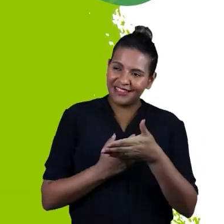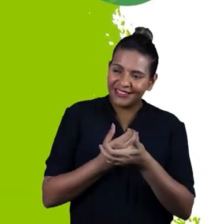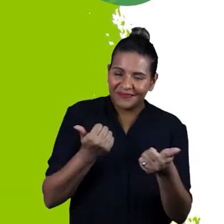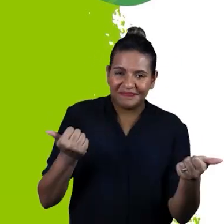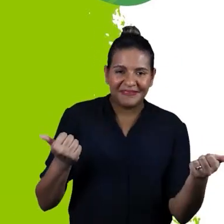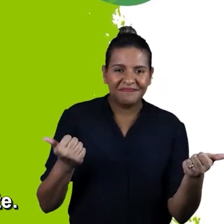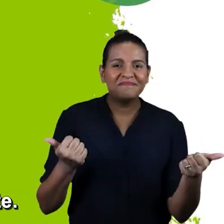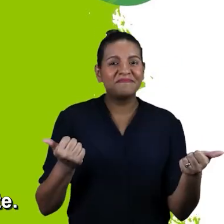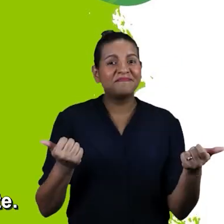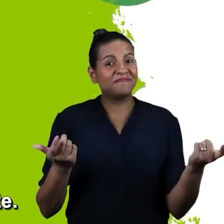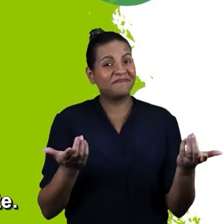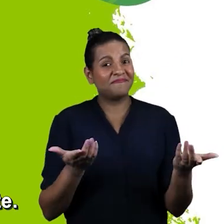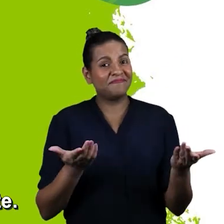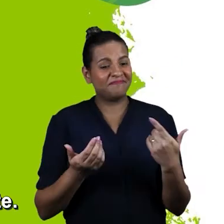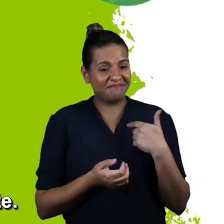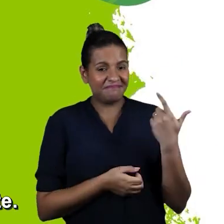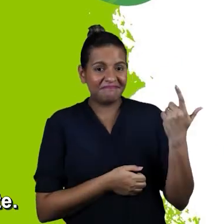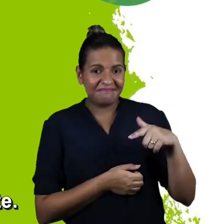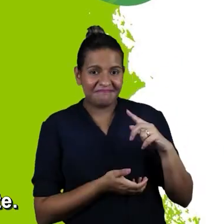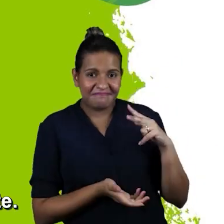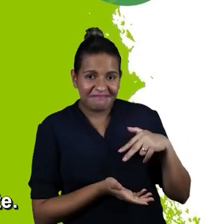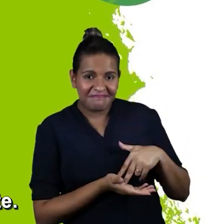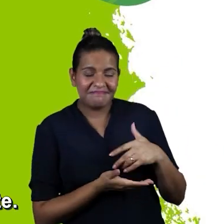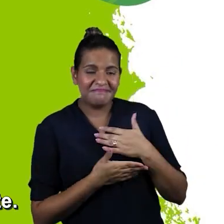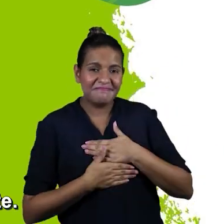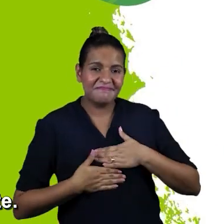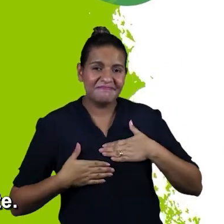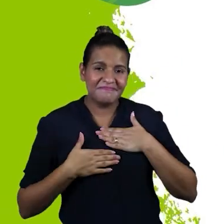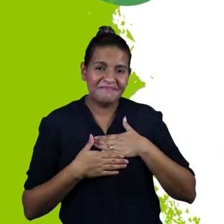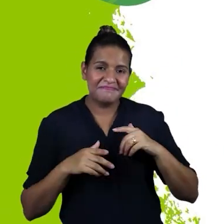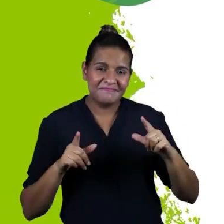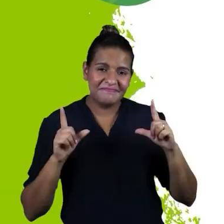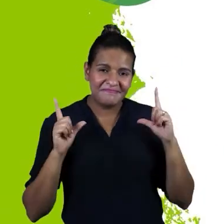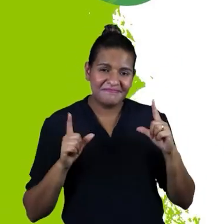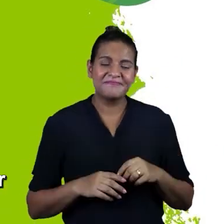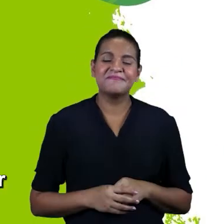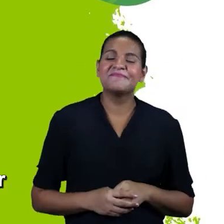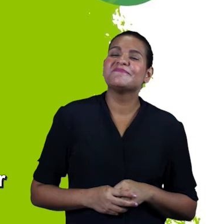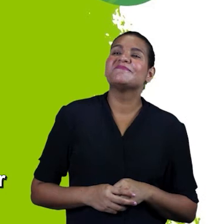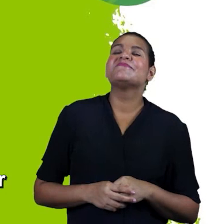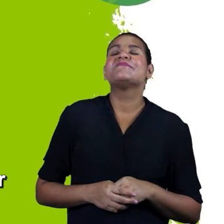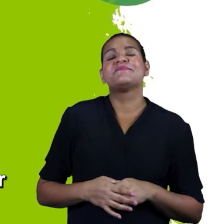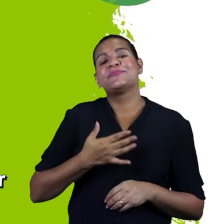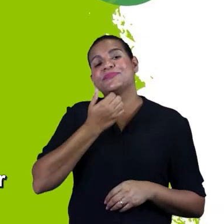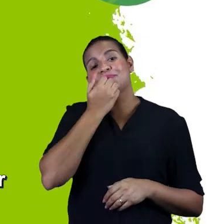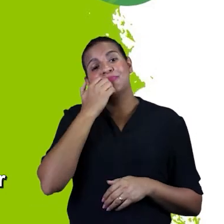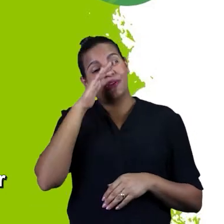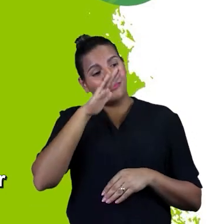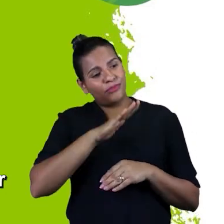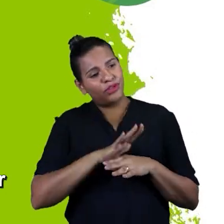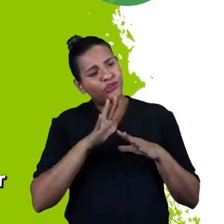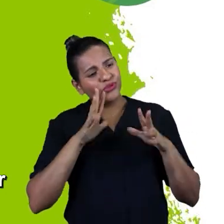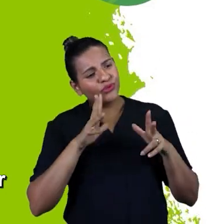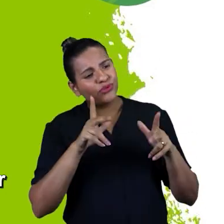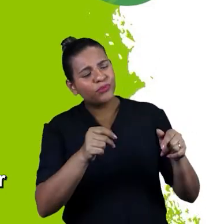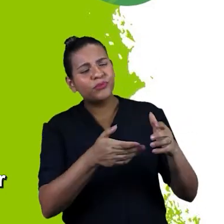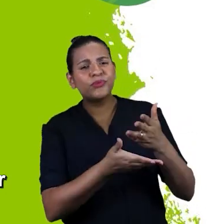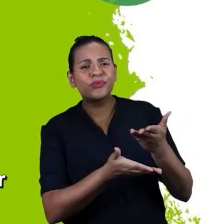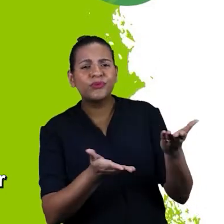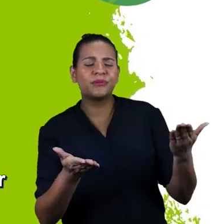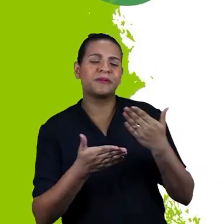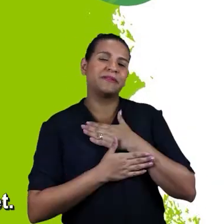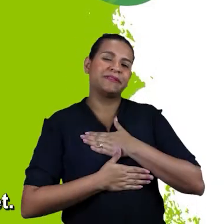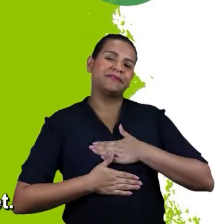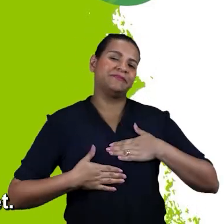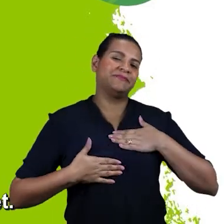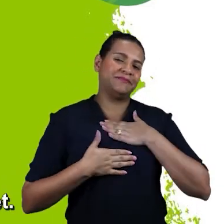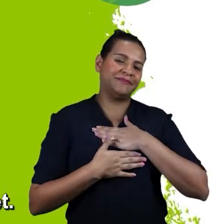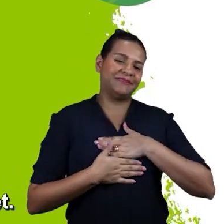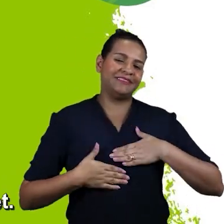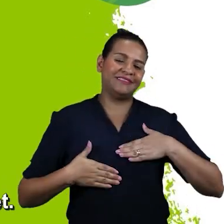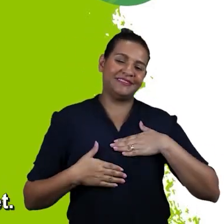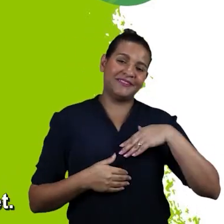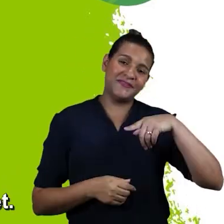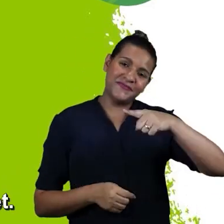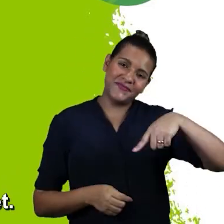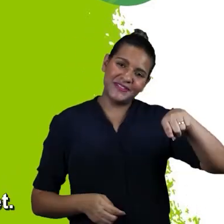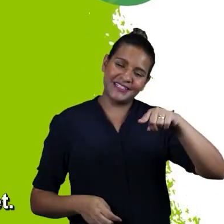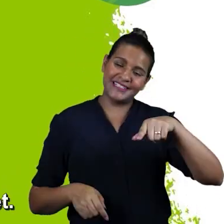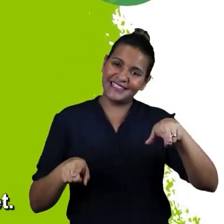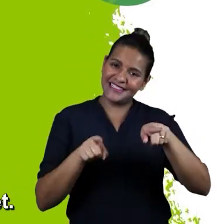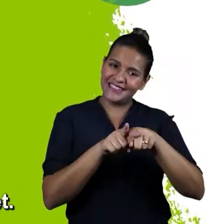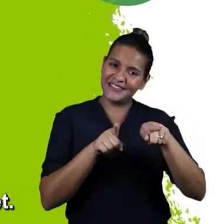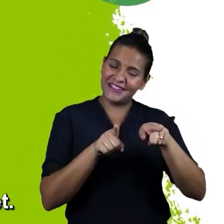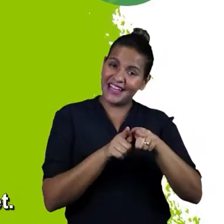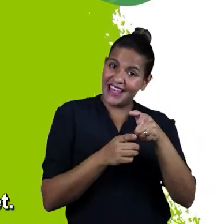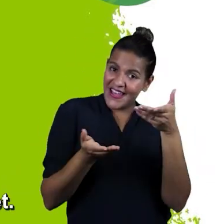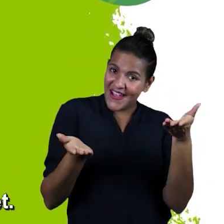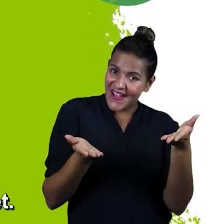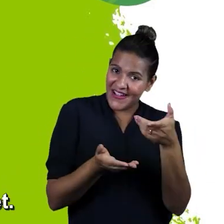bem? É um prazer estar aqui com vocês novamente. Boa tarde, pessoal. Prazer estar com todo mundo aí e a galera que está nos